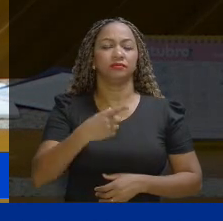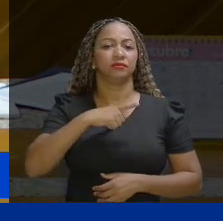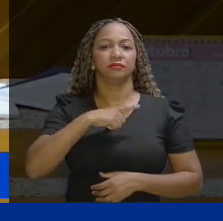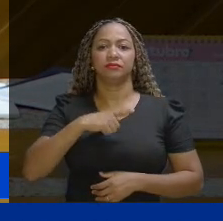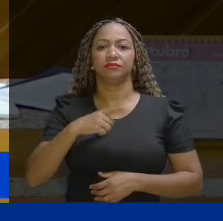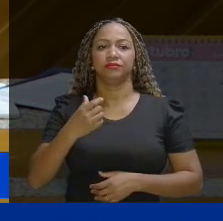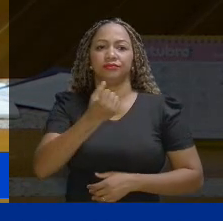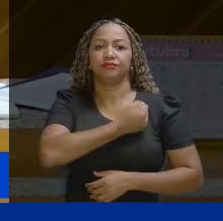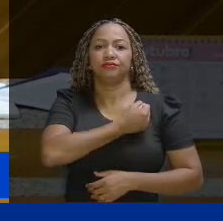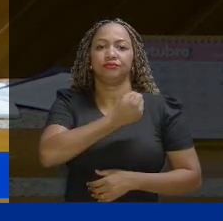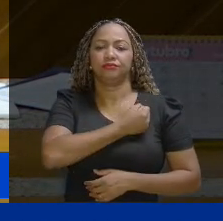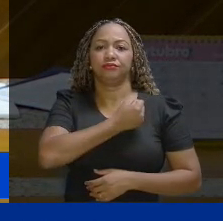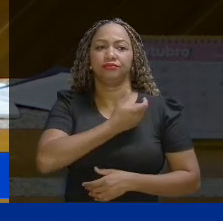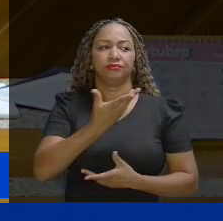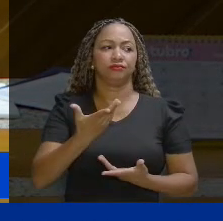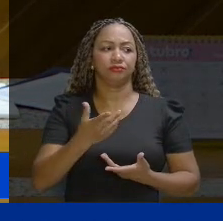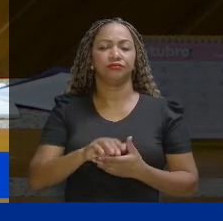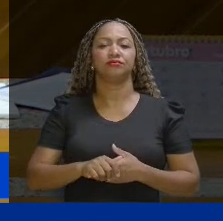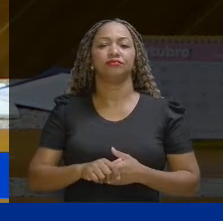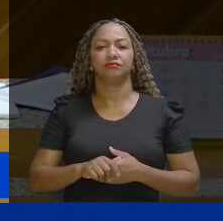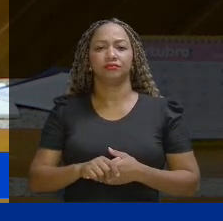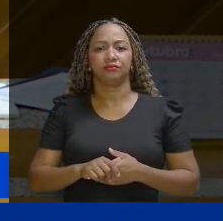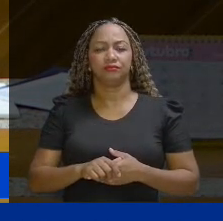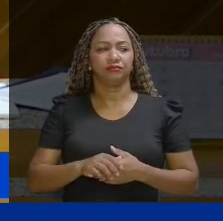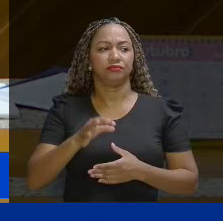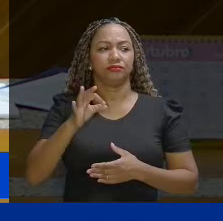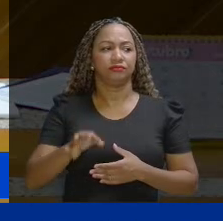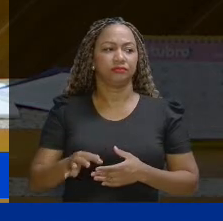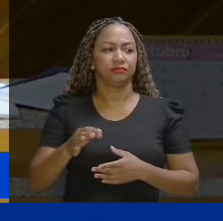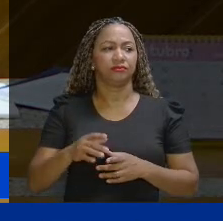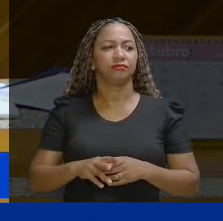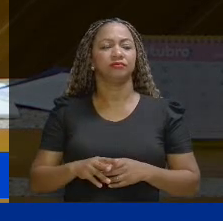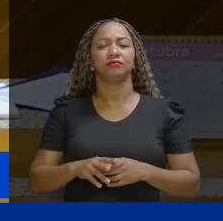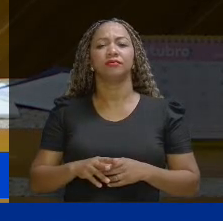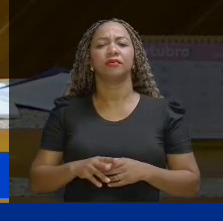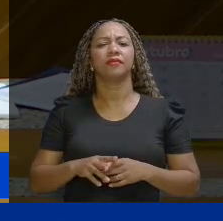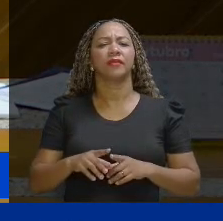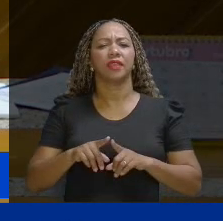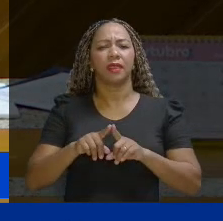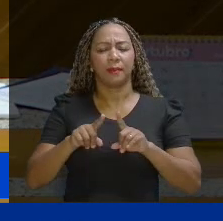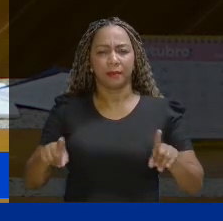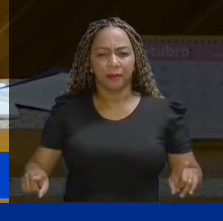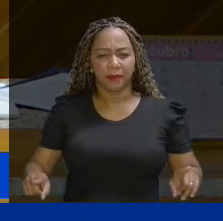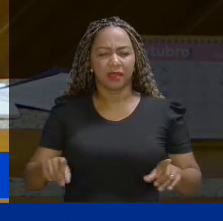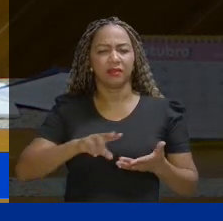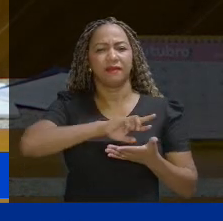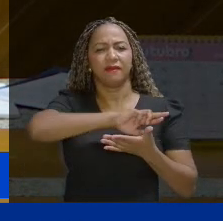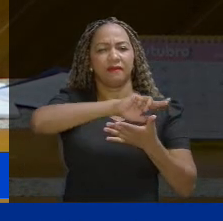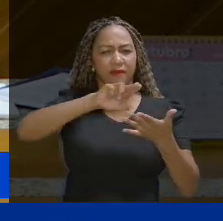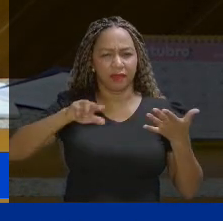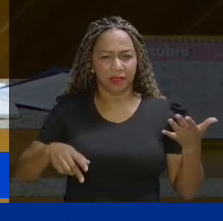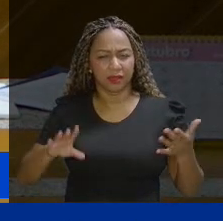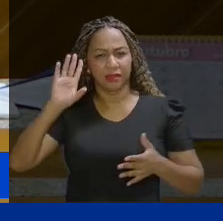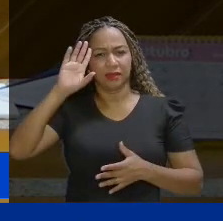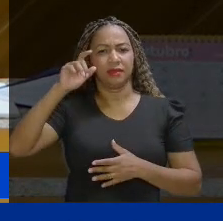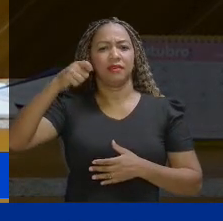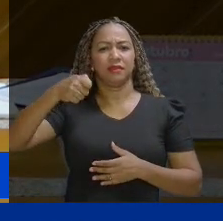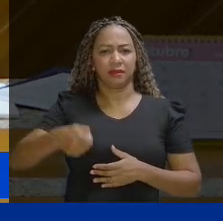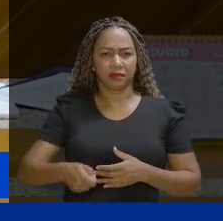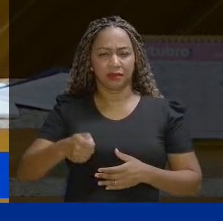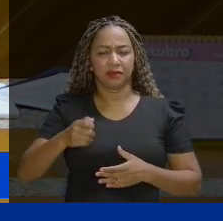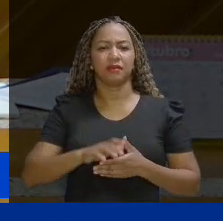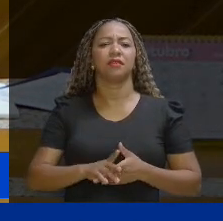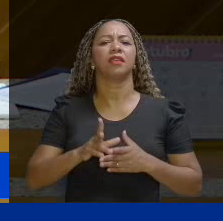quórum completo, mas em diversas decisões do TSE, em